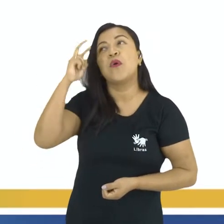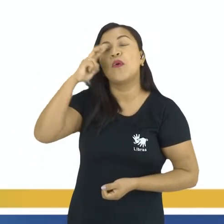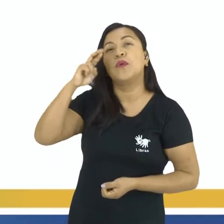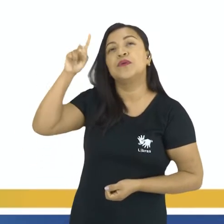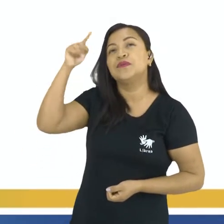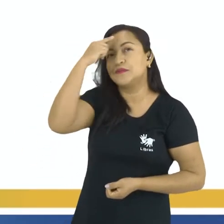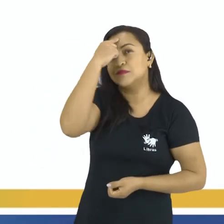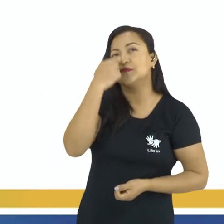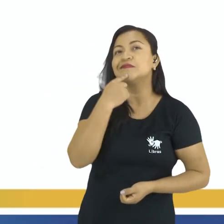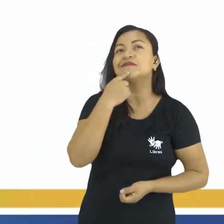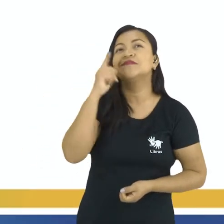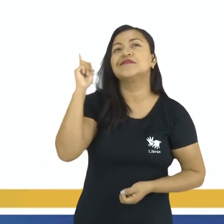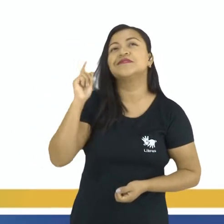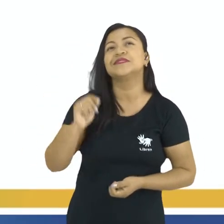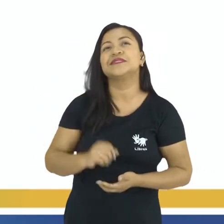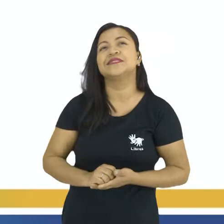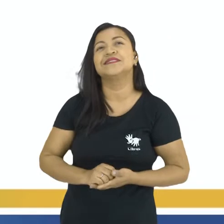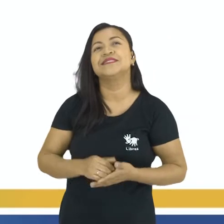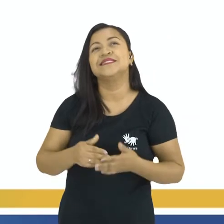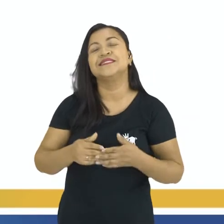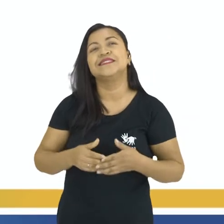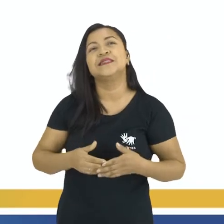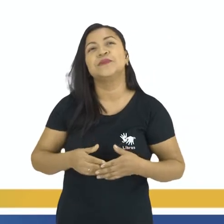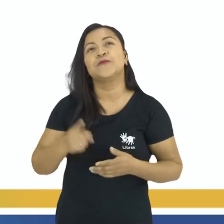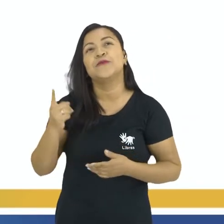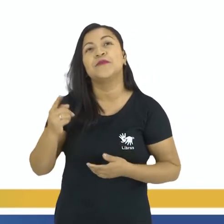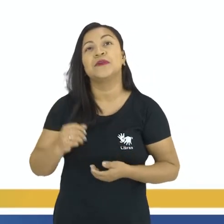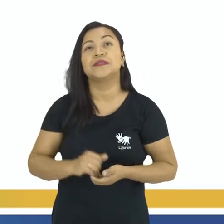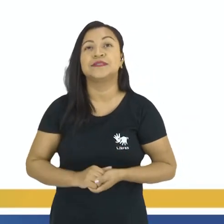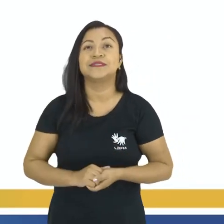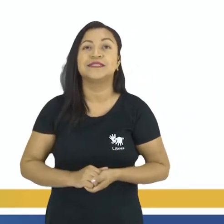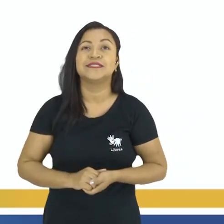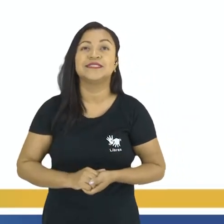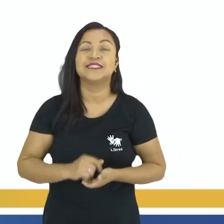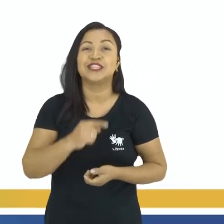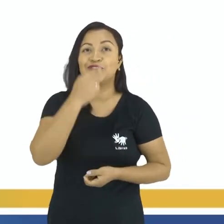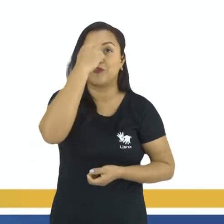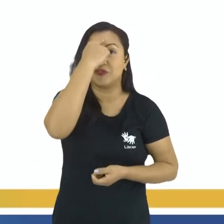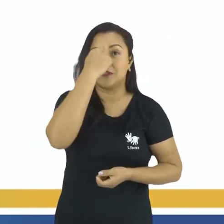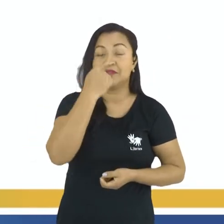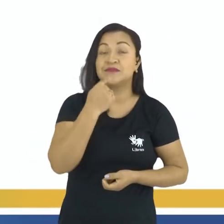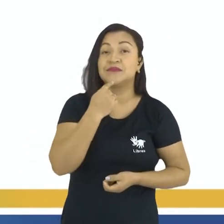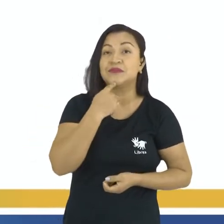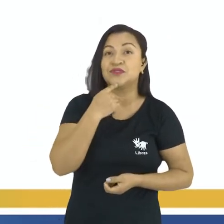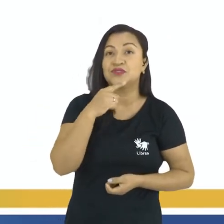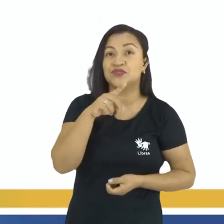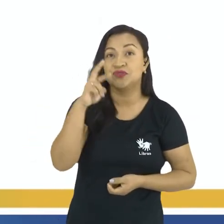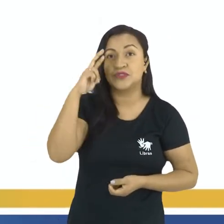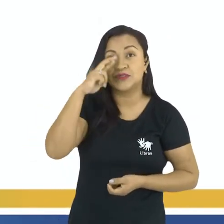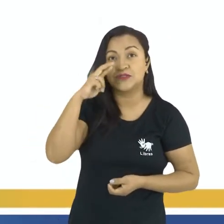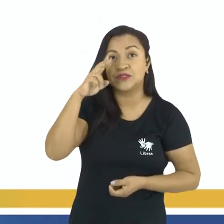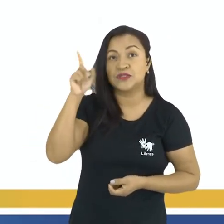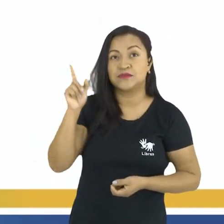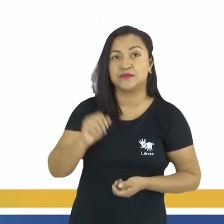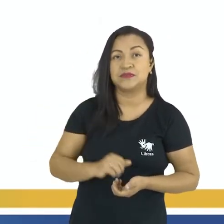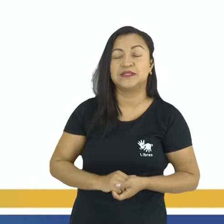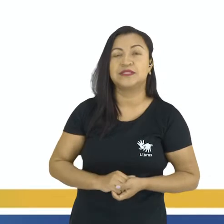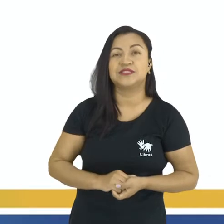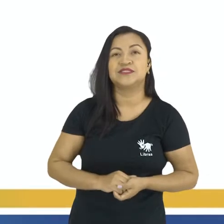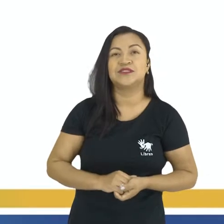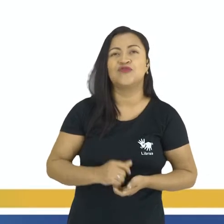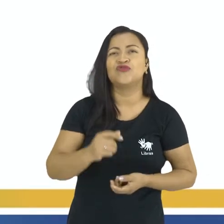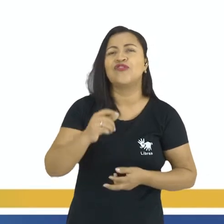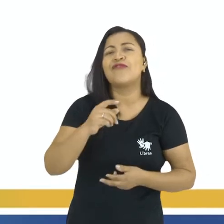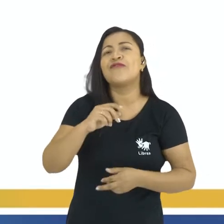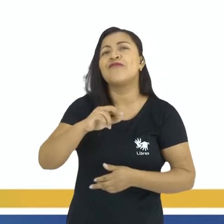essa imagem, por favor. Nós temos aqui, nas imagens que vocês estão observando, nós temos